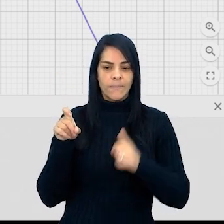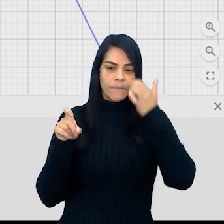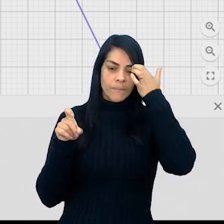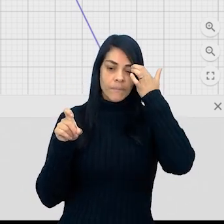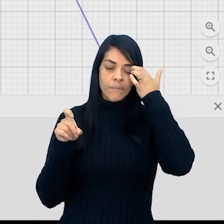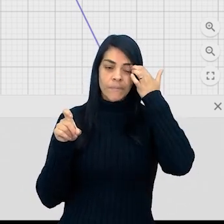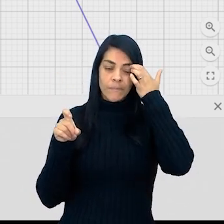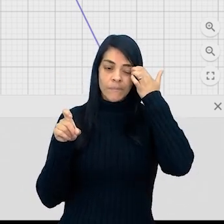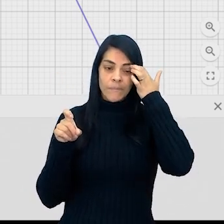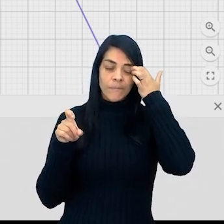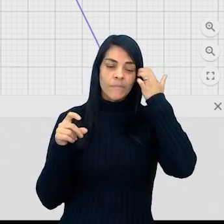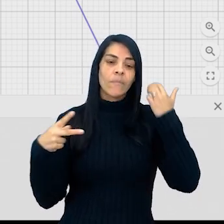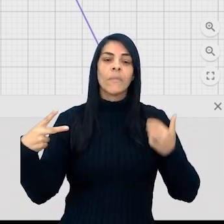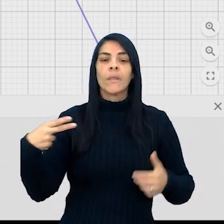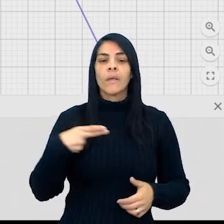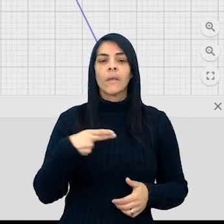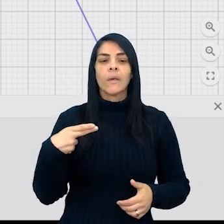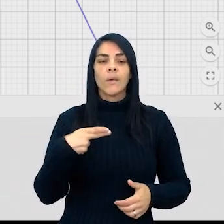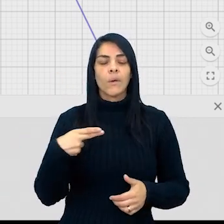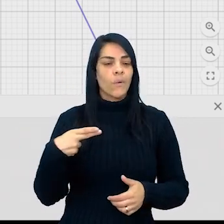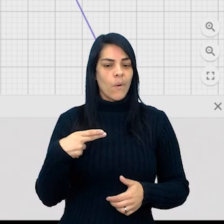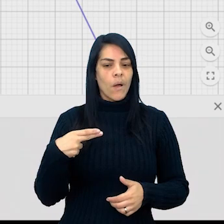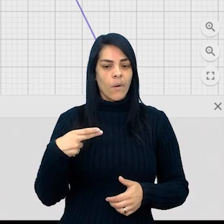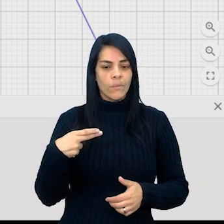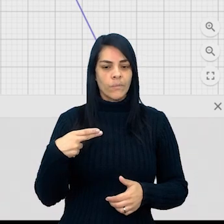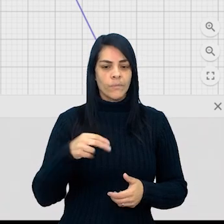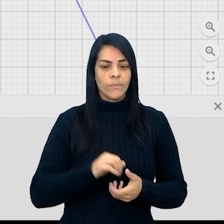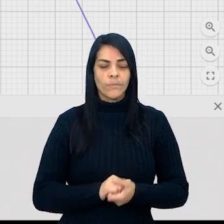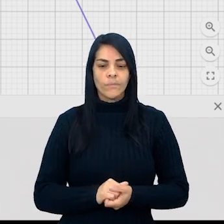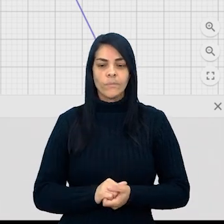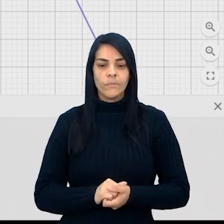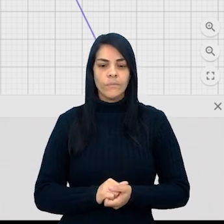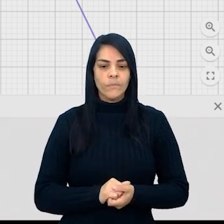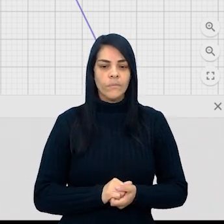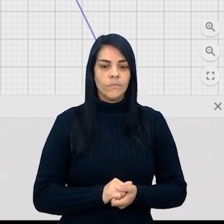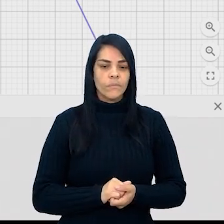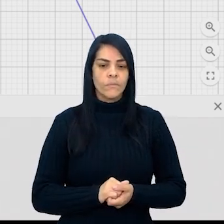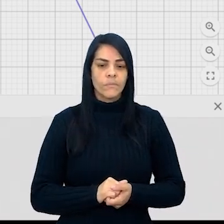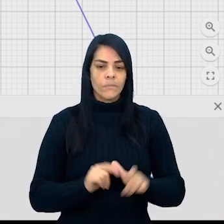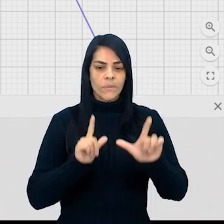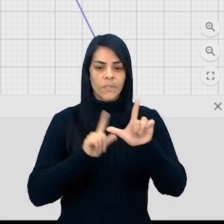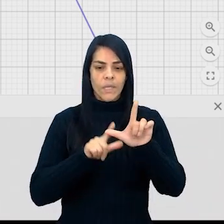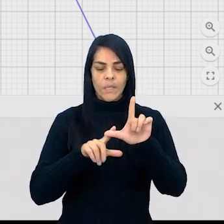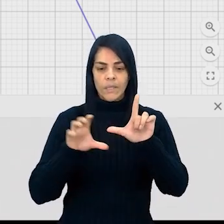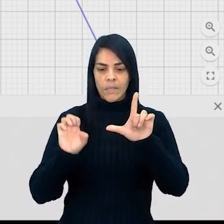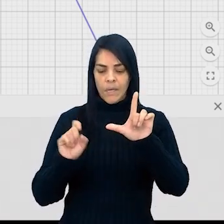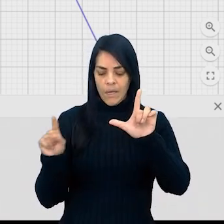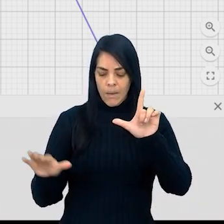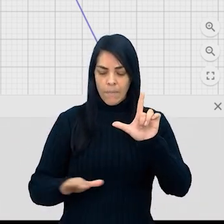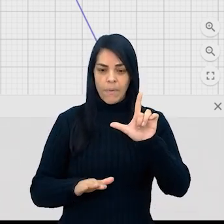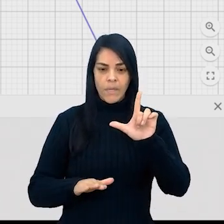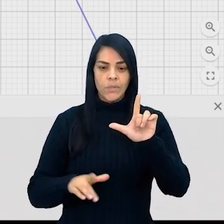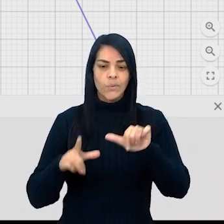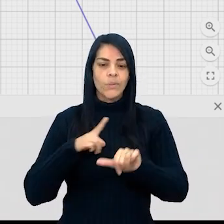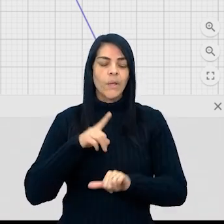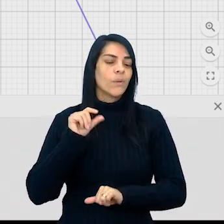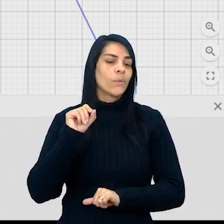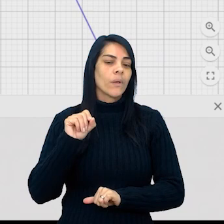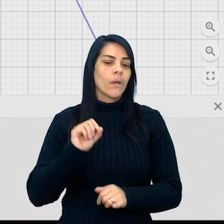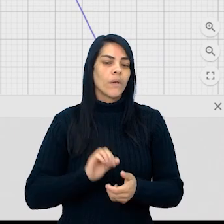x igual ao módulo, vou lá abaixo da letra E, eu